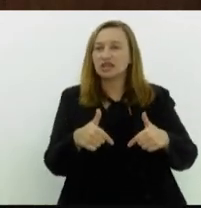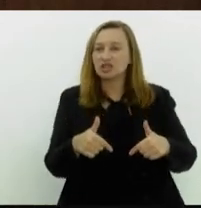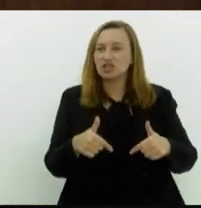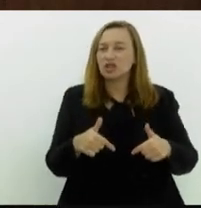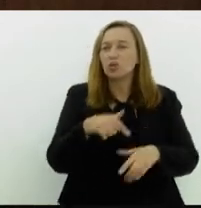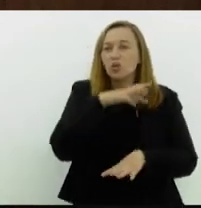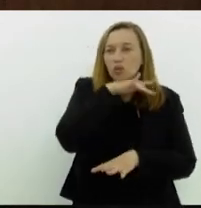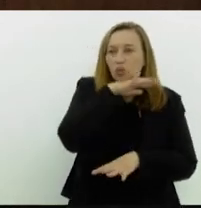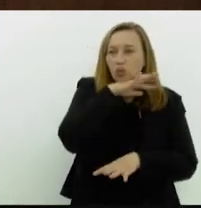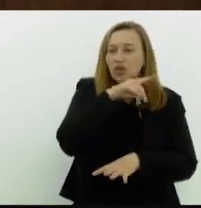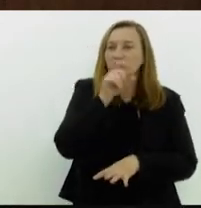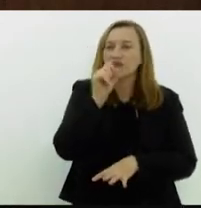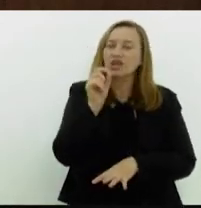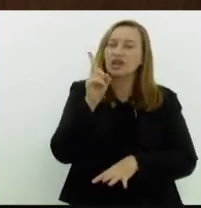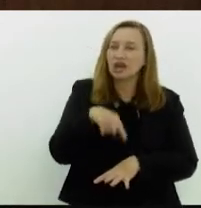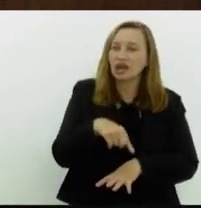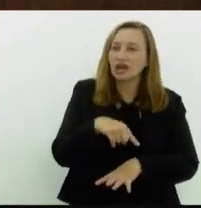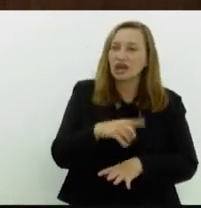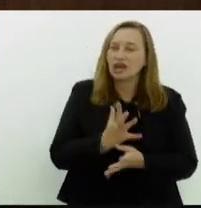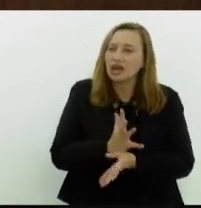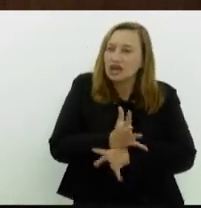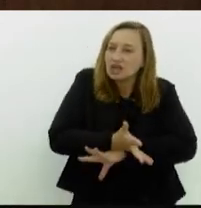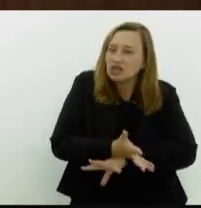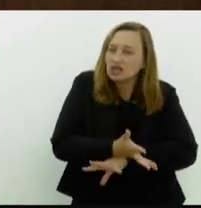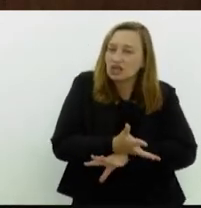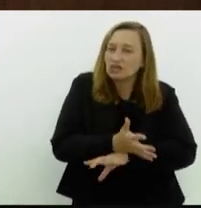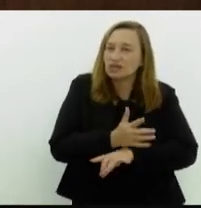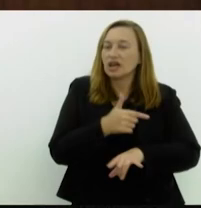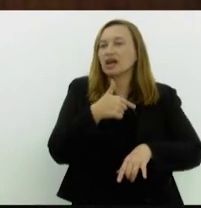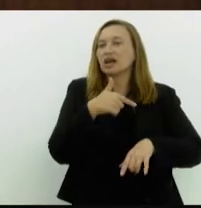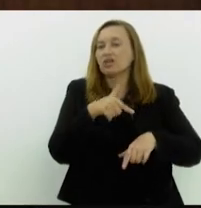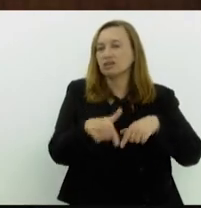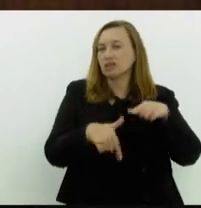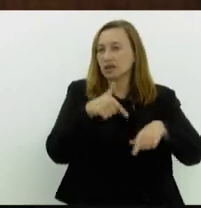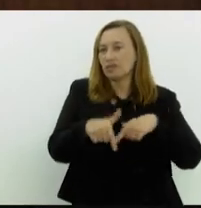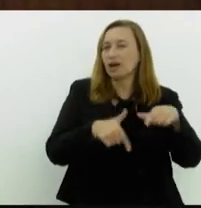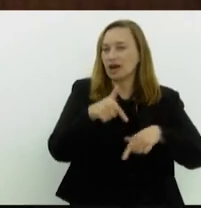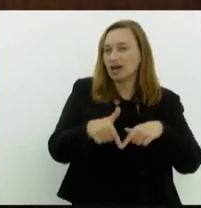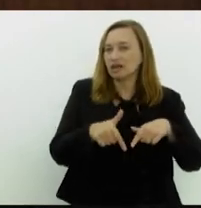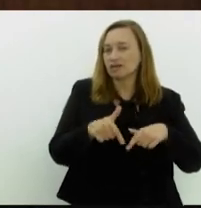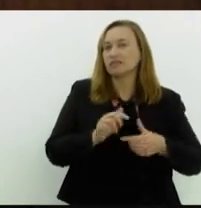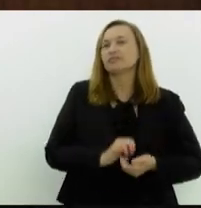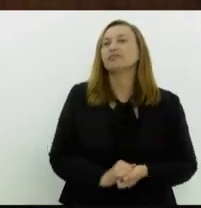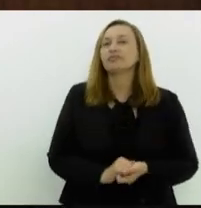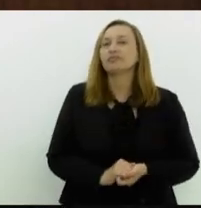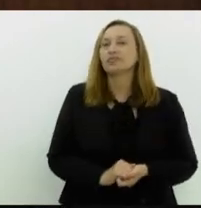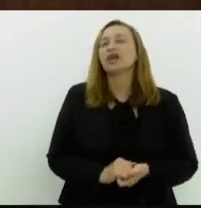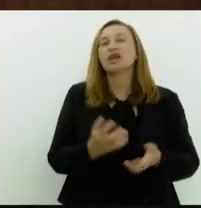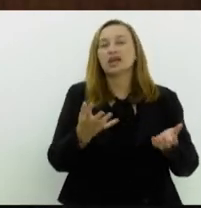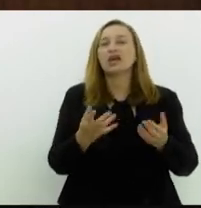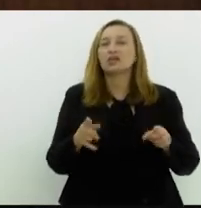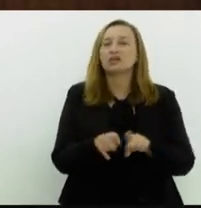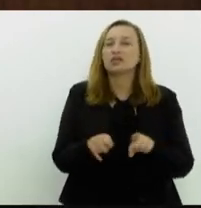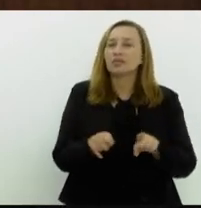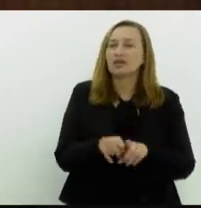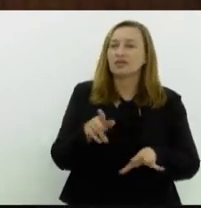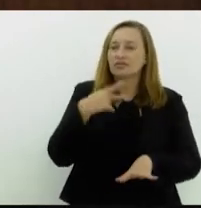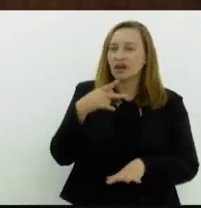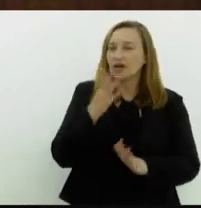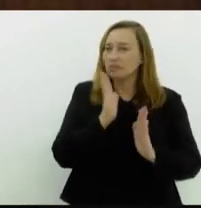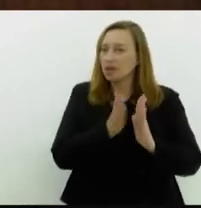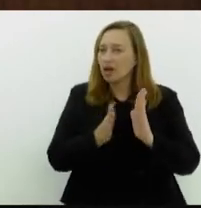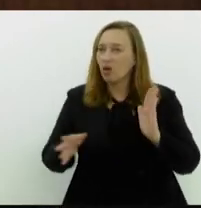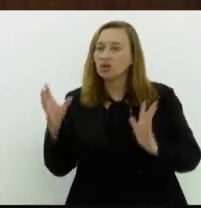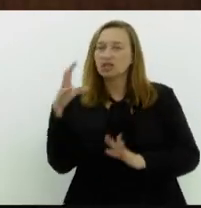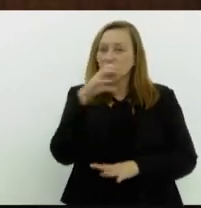cruel que é a escravidão ou qualquer coisa análoga à escravidão. E quero aqui trazer, pela ordem,